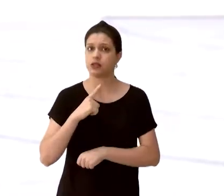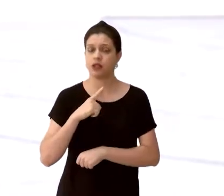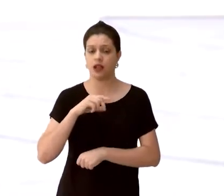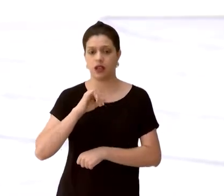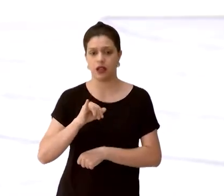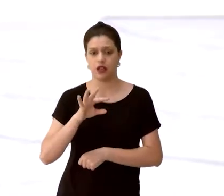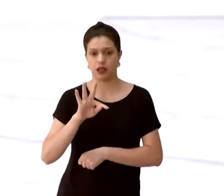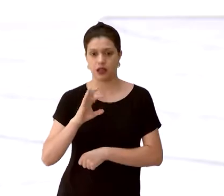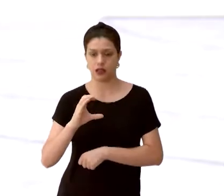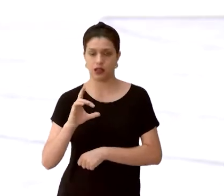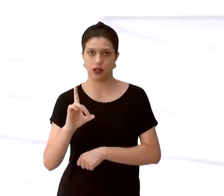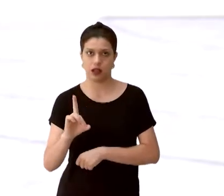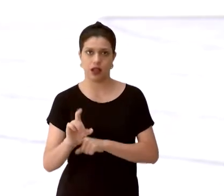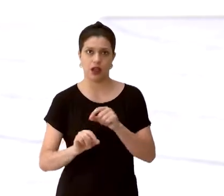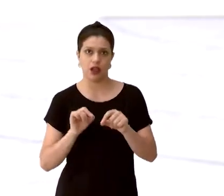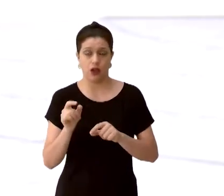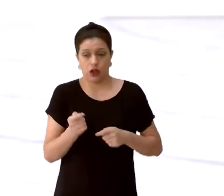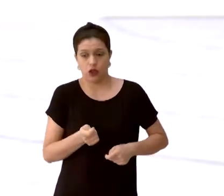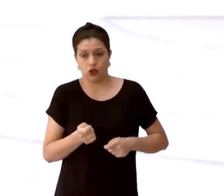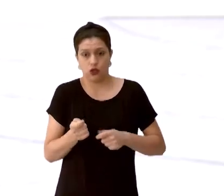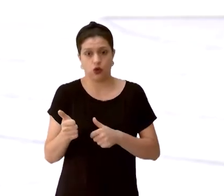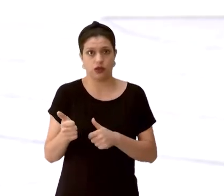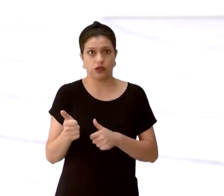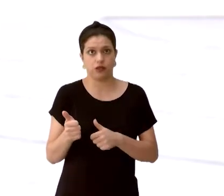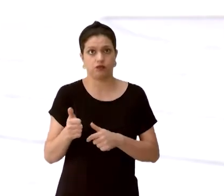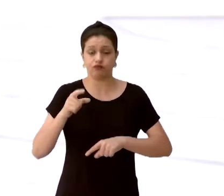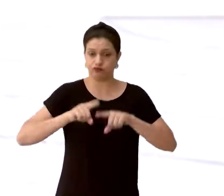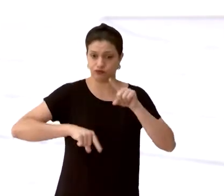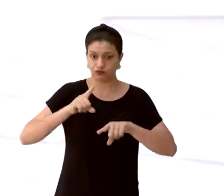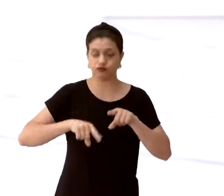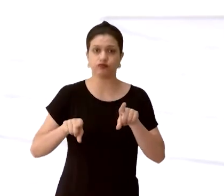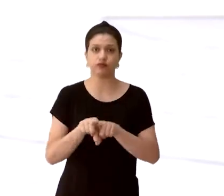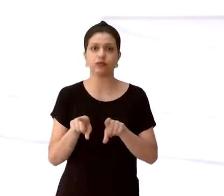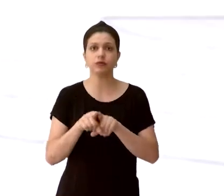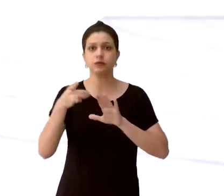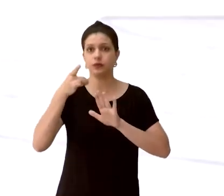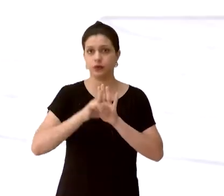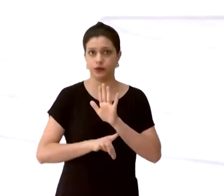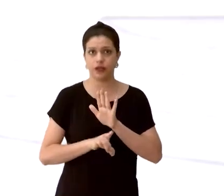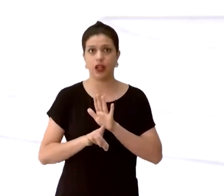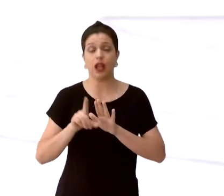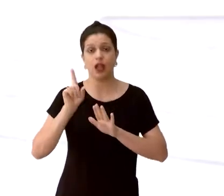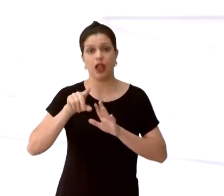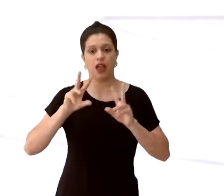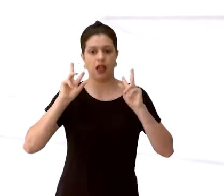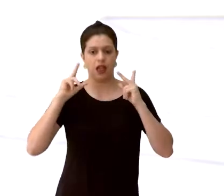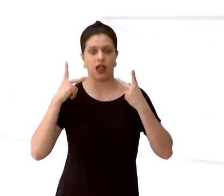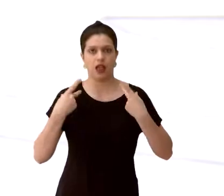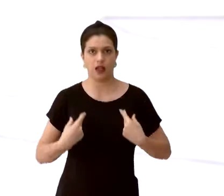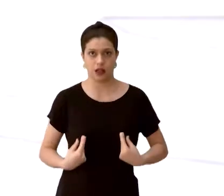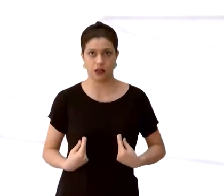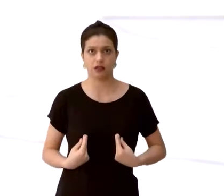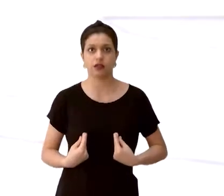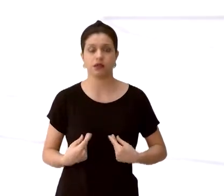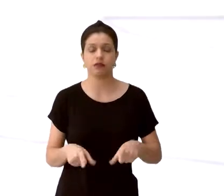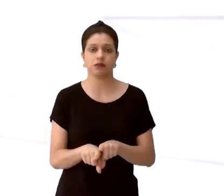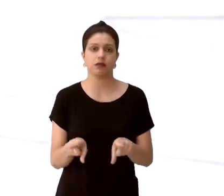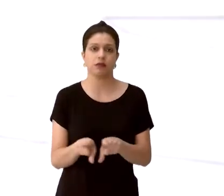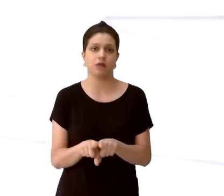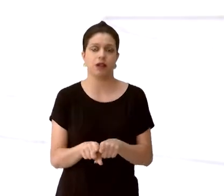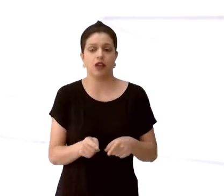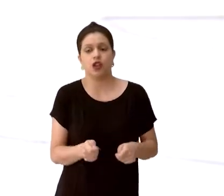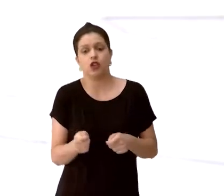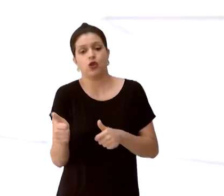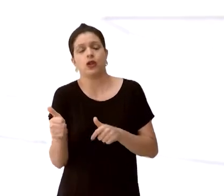que é o Imposto sobre a Transmissão Causa-Mortes e Doação de Bens e Direitos, é também conhecido como Imposto de Herança